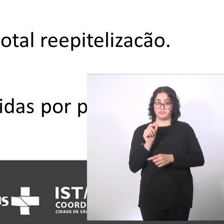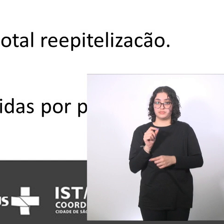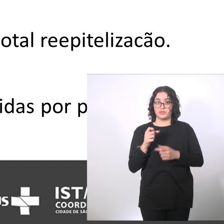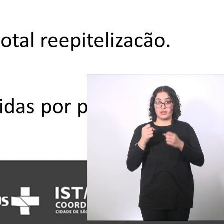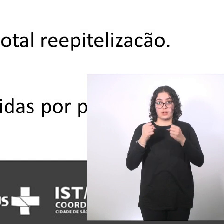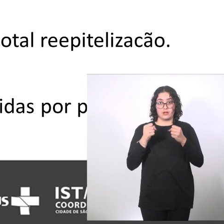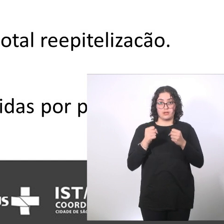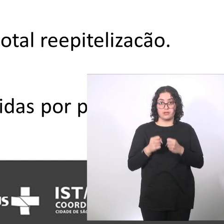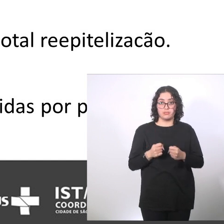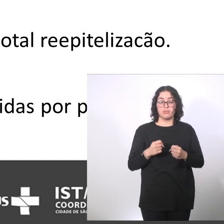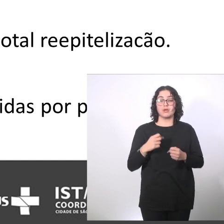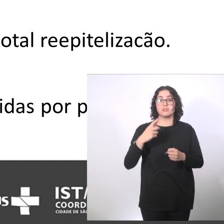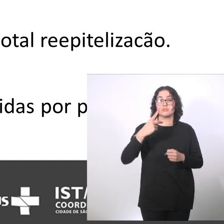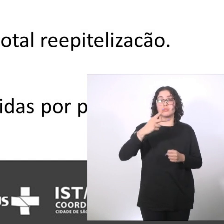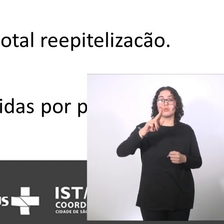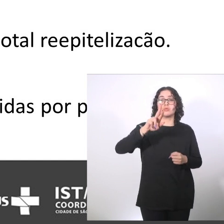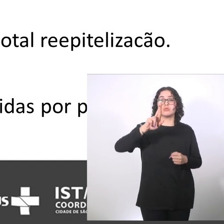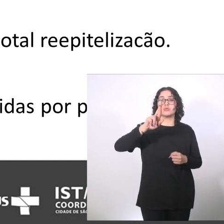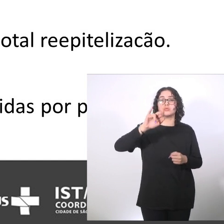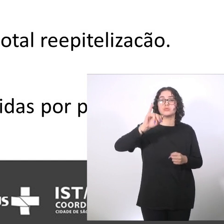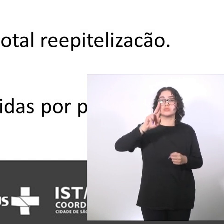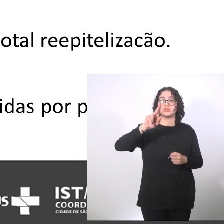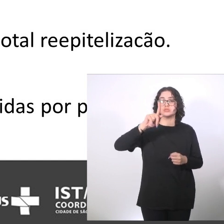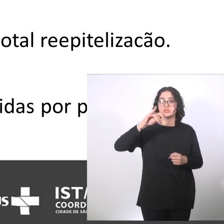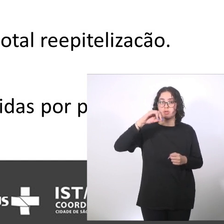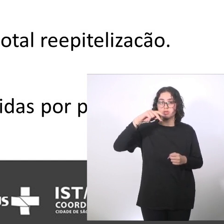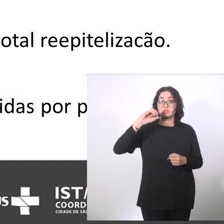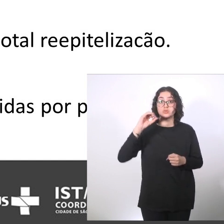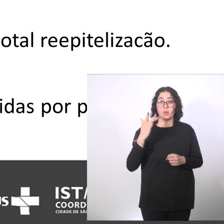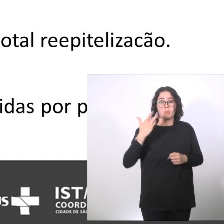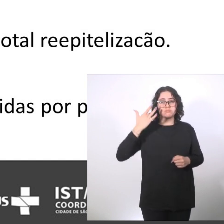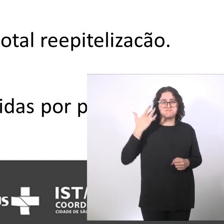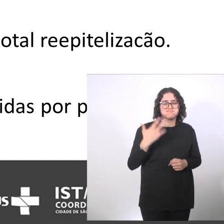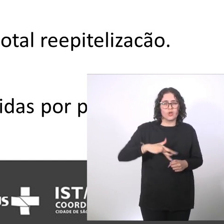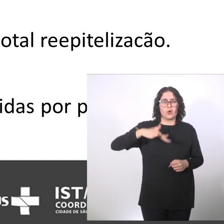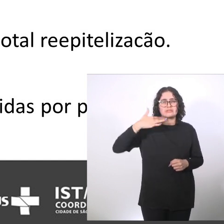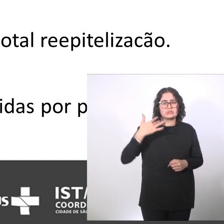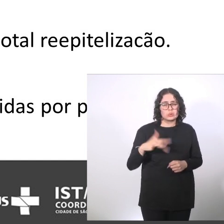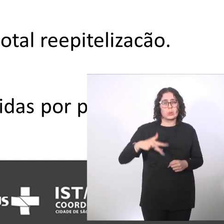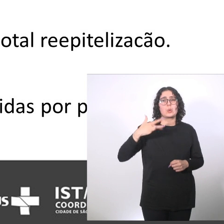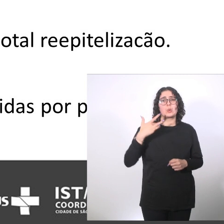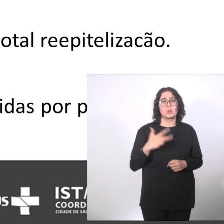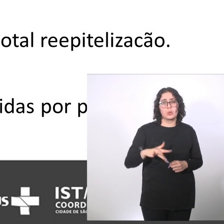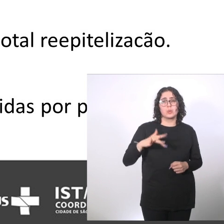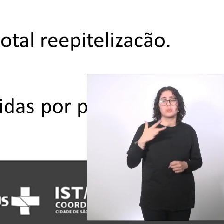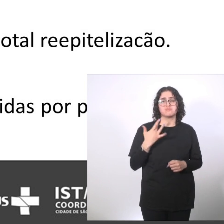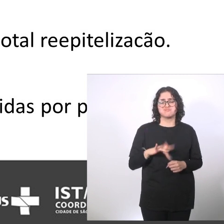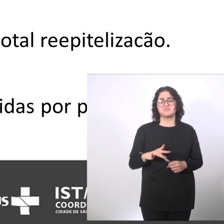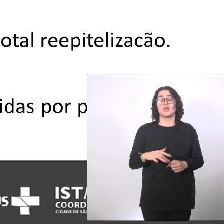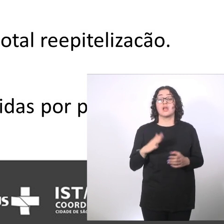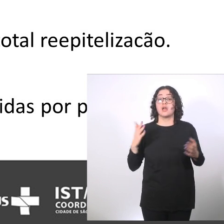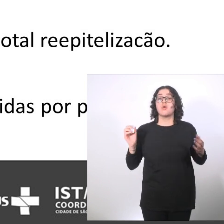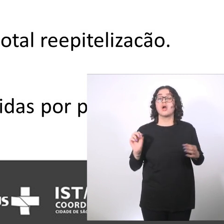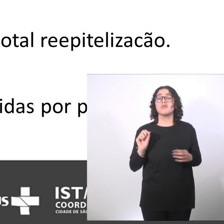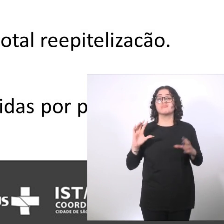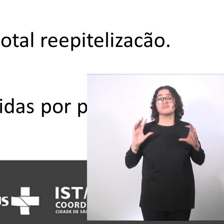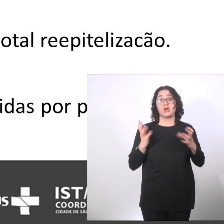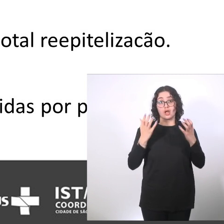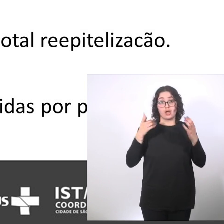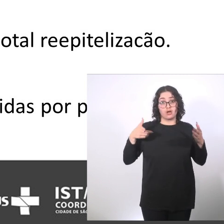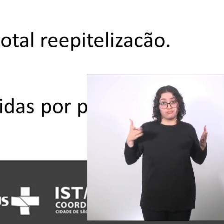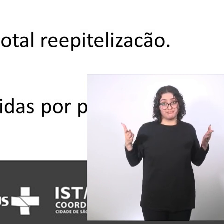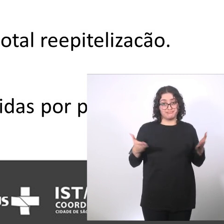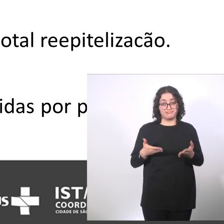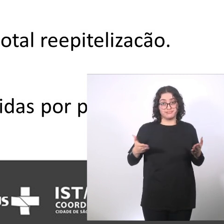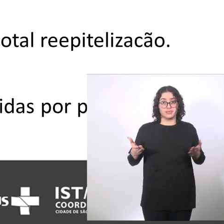ser pruriginosas ou dolorosas. O que acontece? Que nos casos atuais, essas